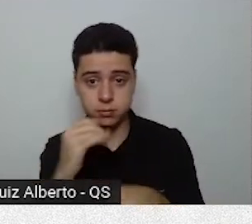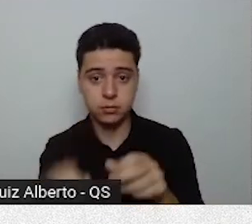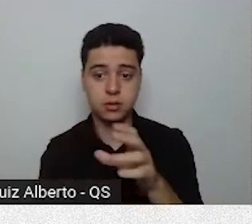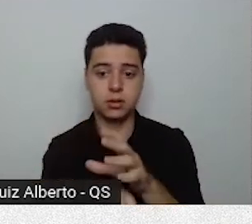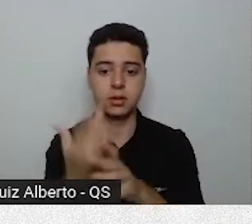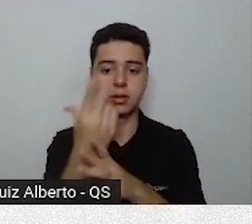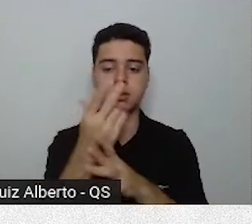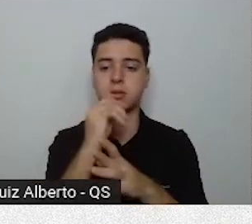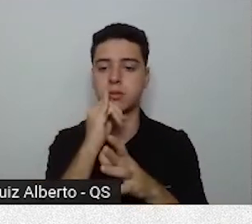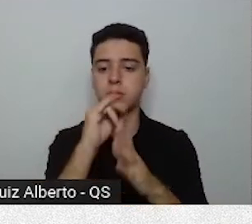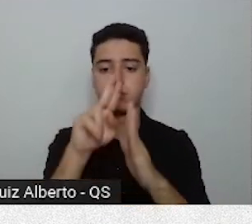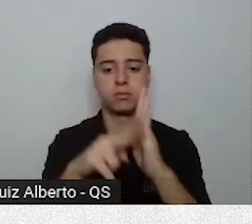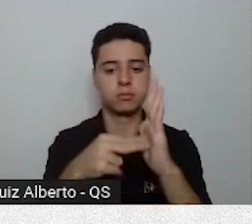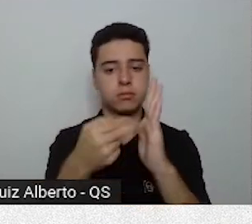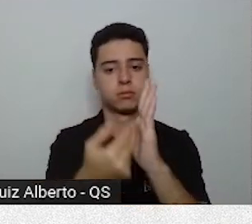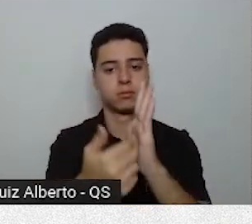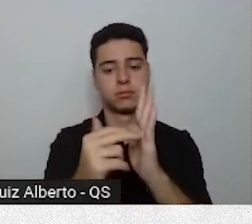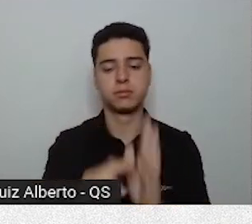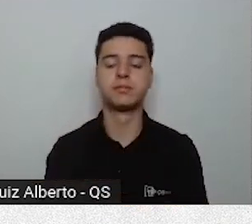mancha.